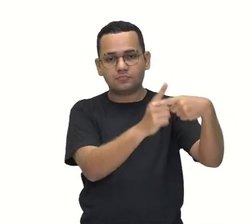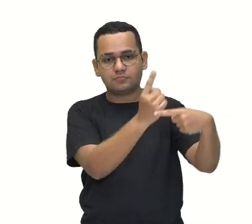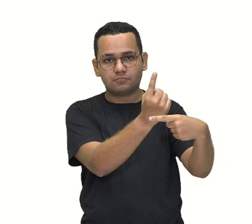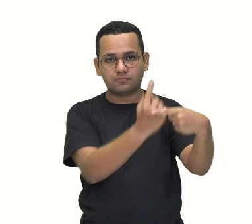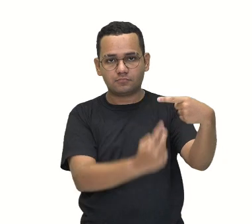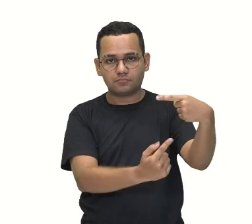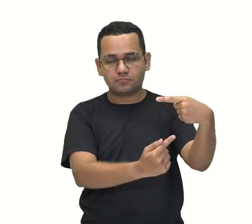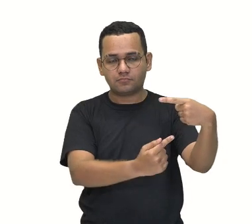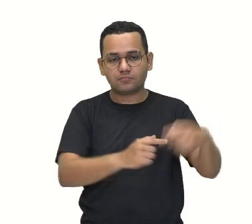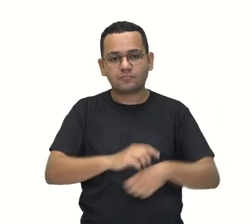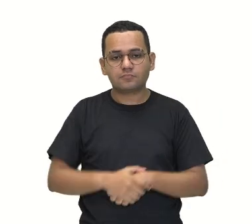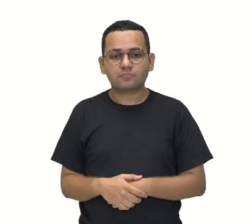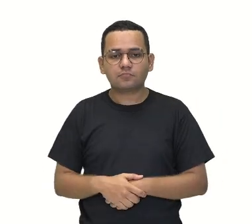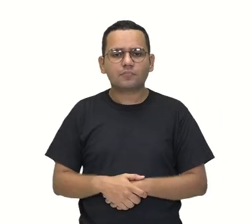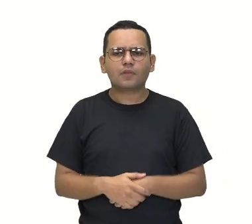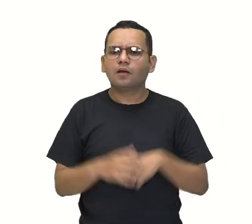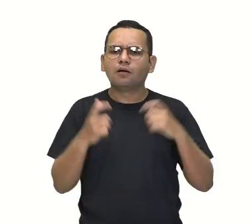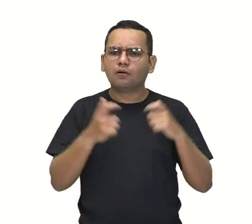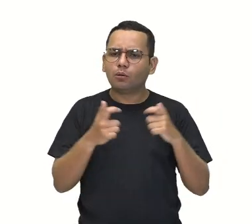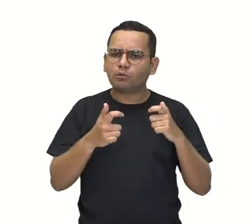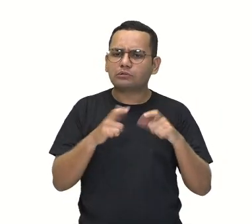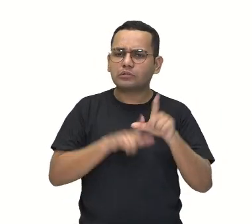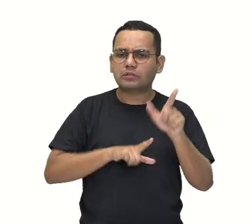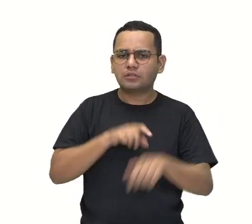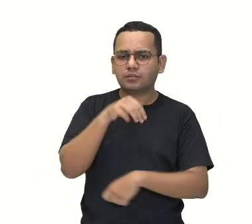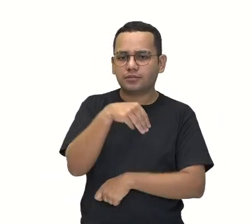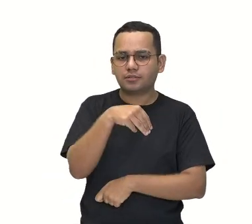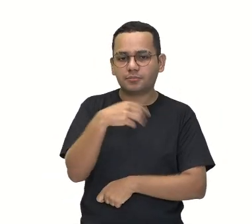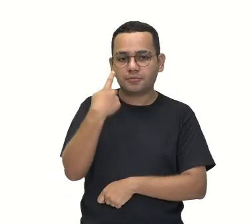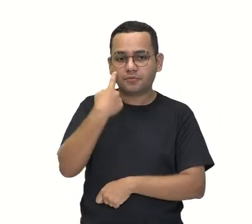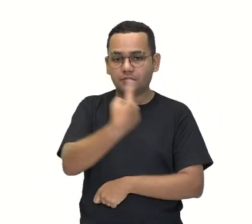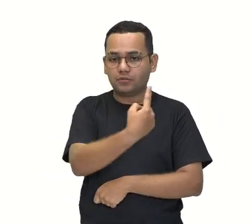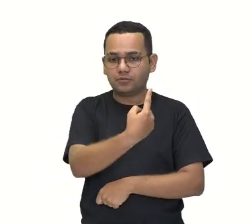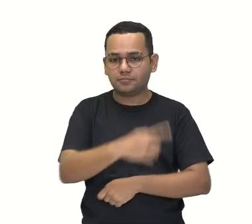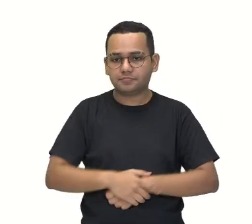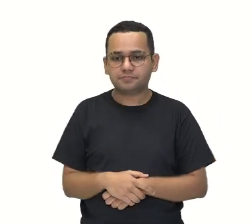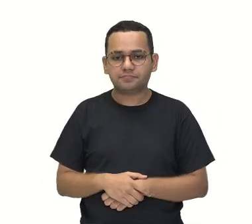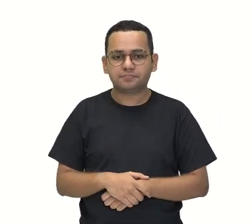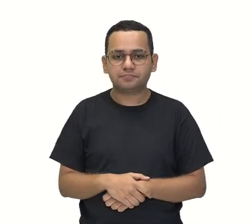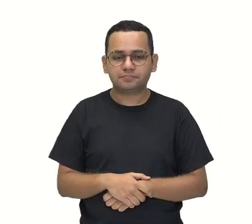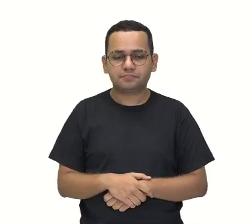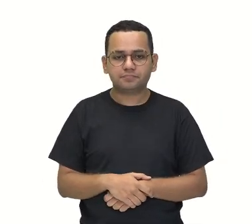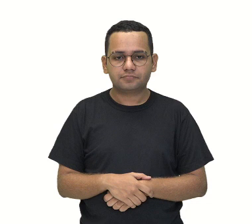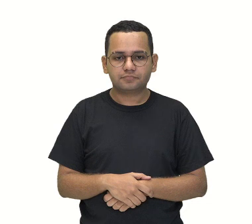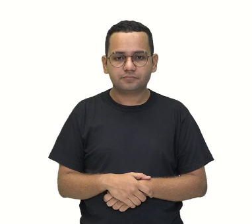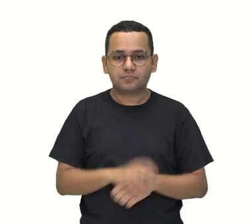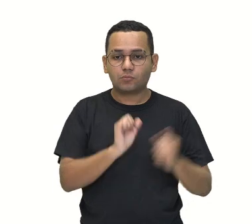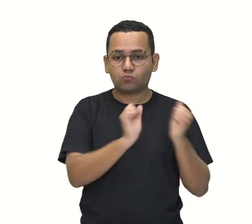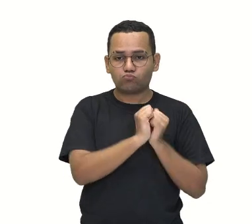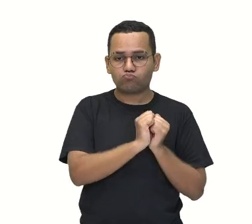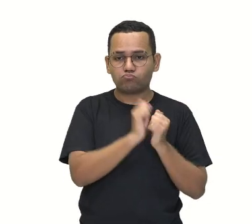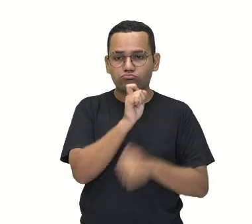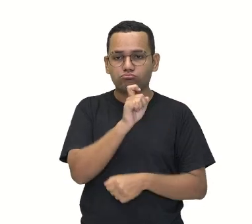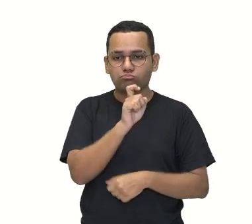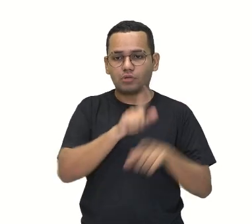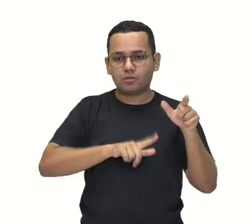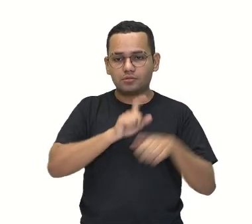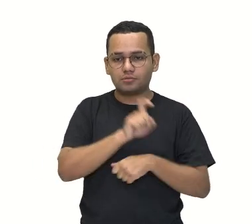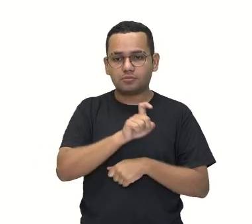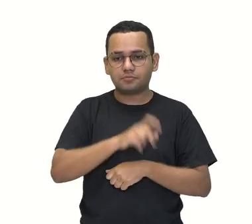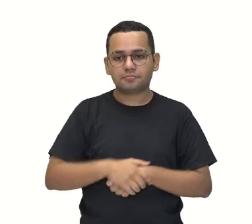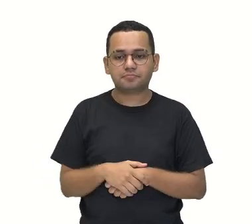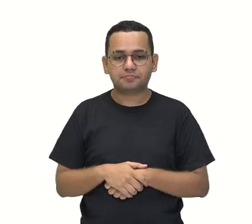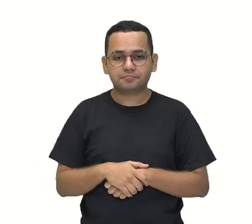angular? O coeficiente angular está exatamente aqui, ó, acompanhando o x. Então, o